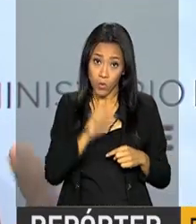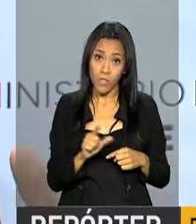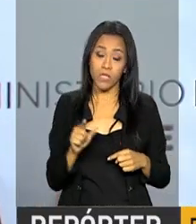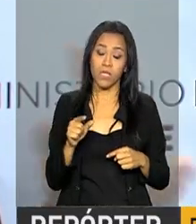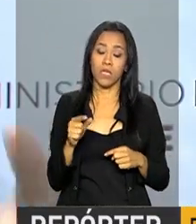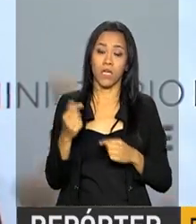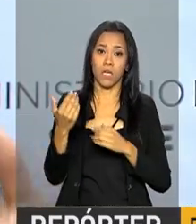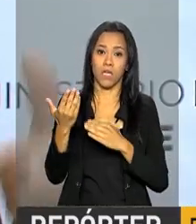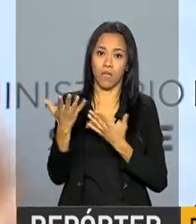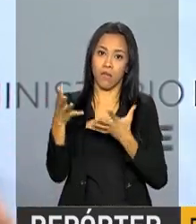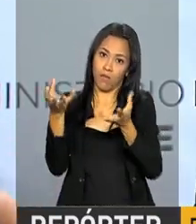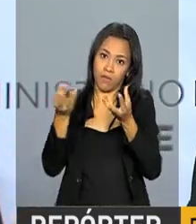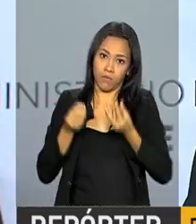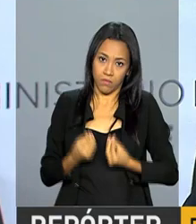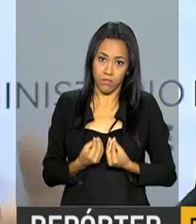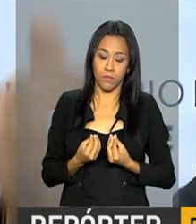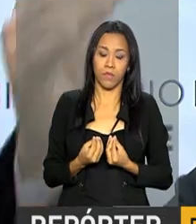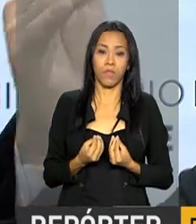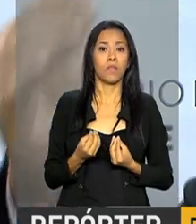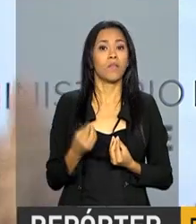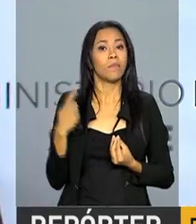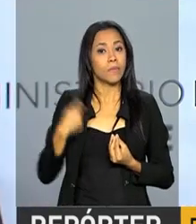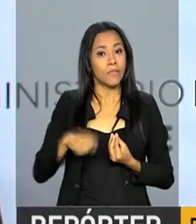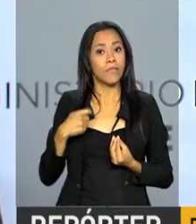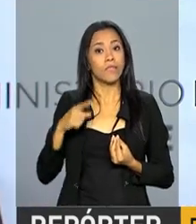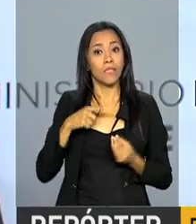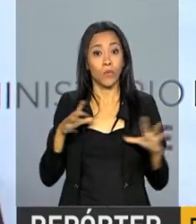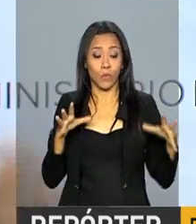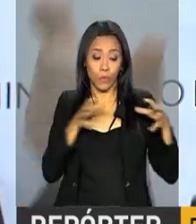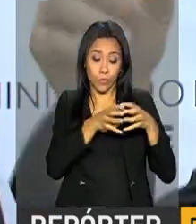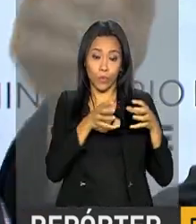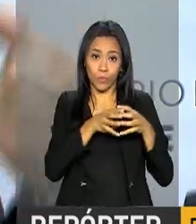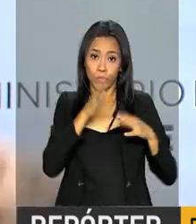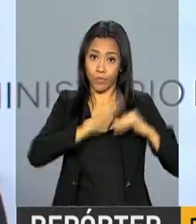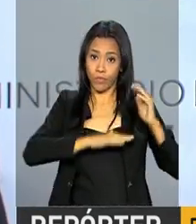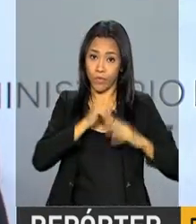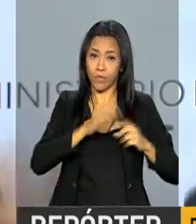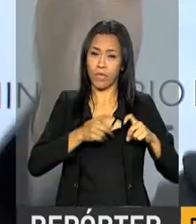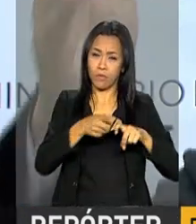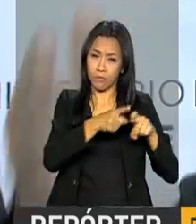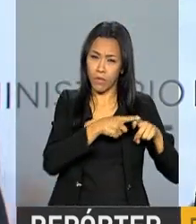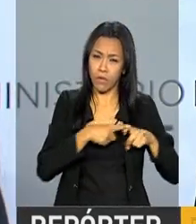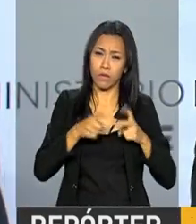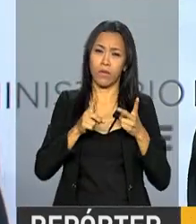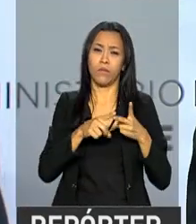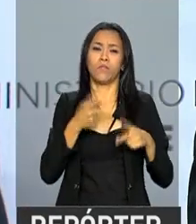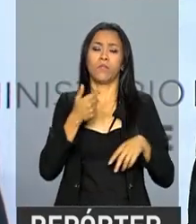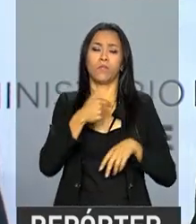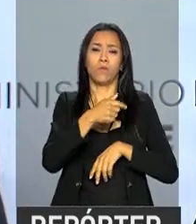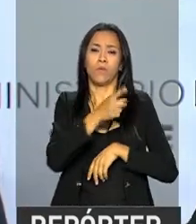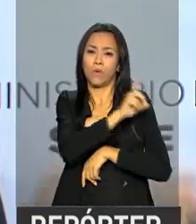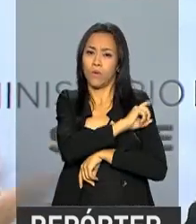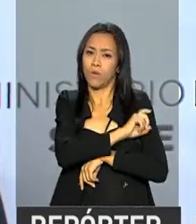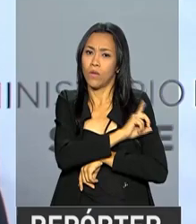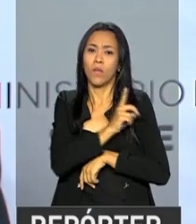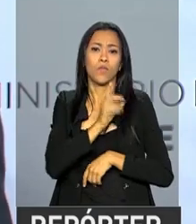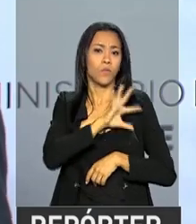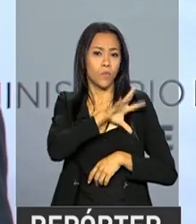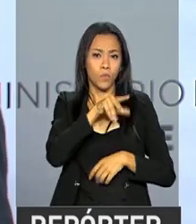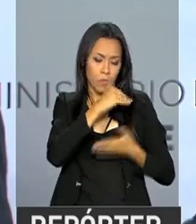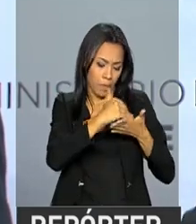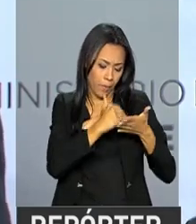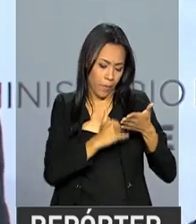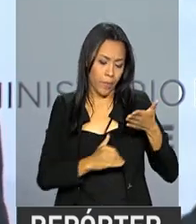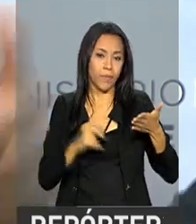admite é o serviço tem que ter a equipe médica completa todos os profissionais a escala de trabalho é isso que nós estamos